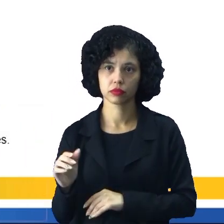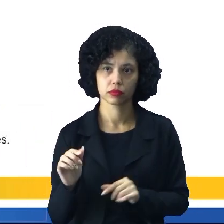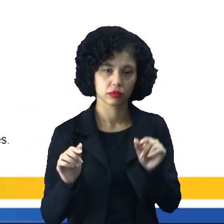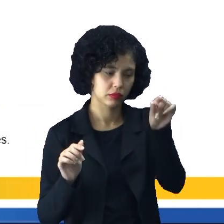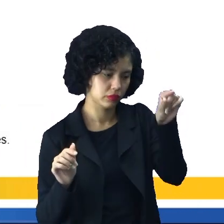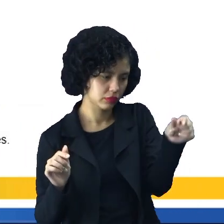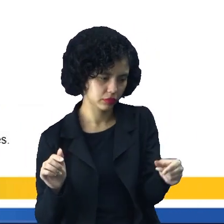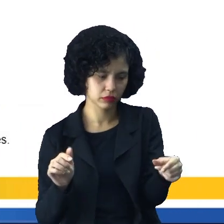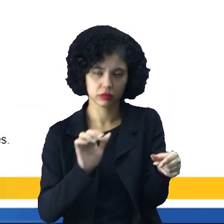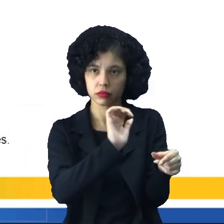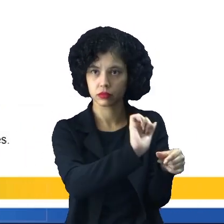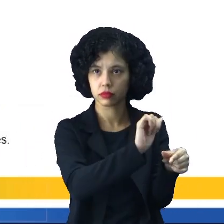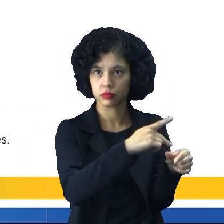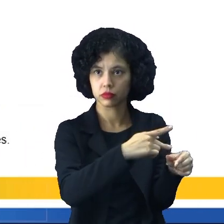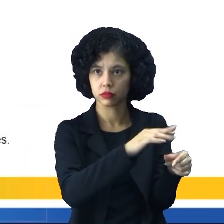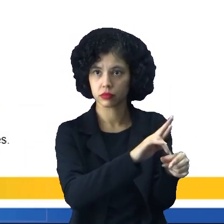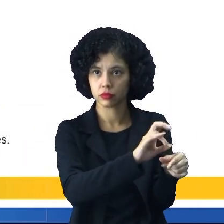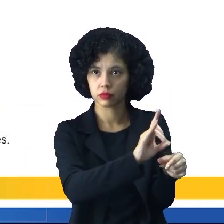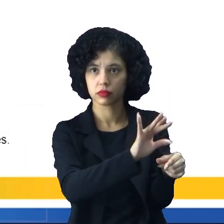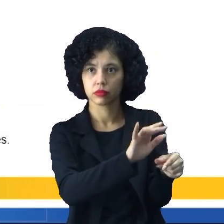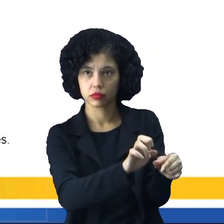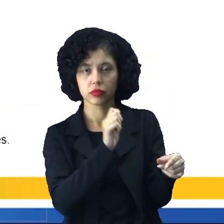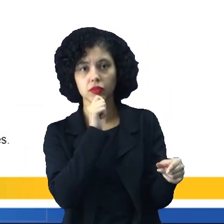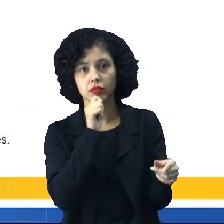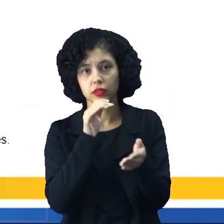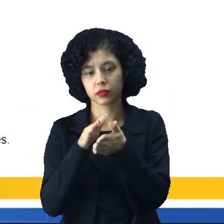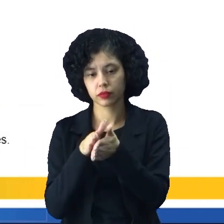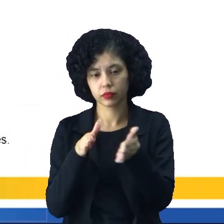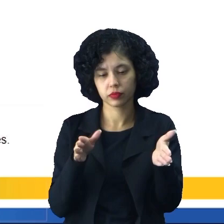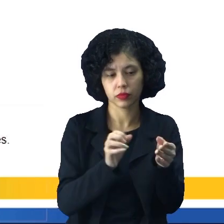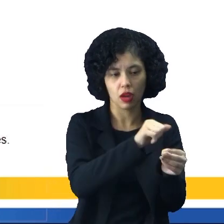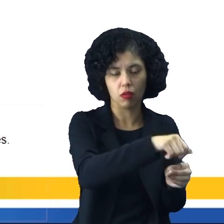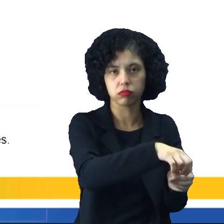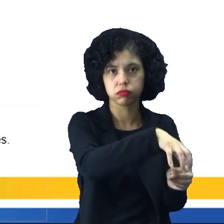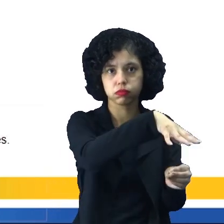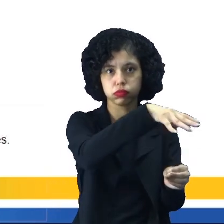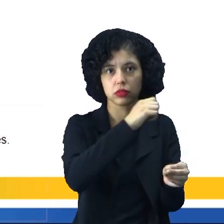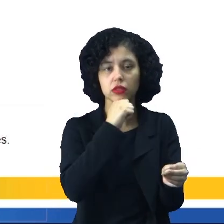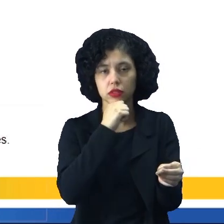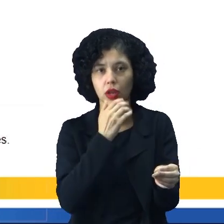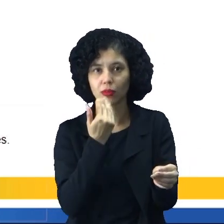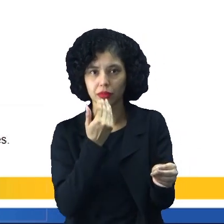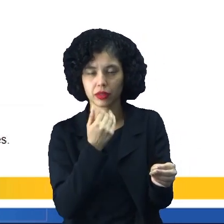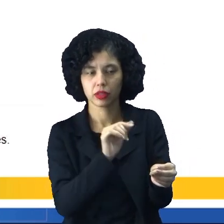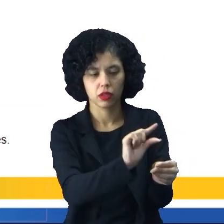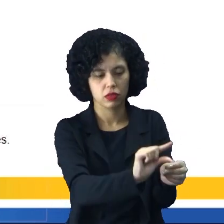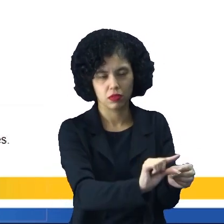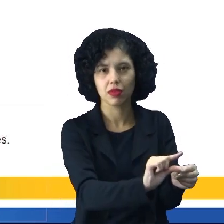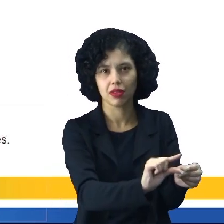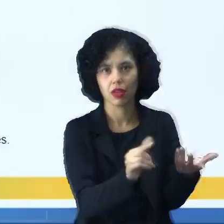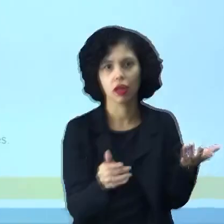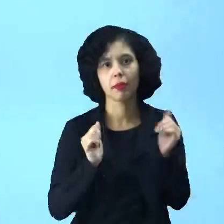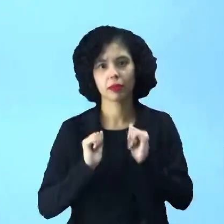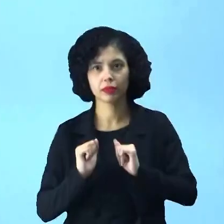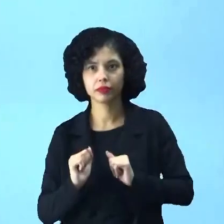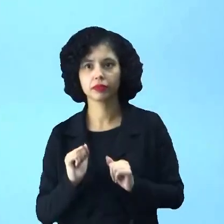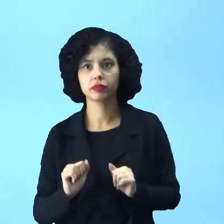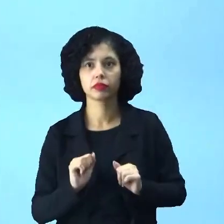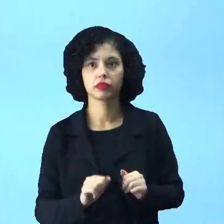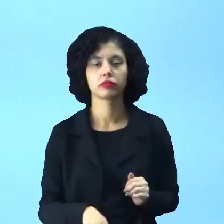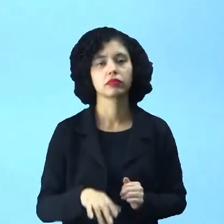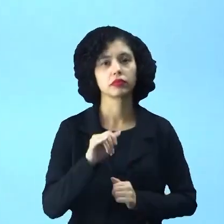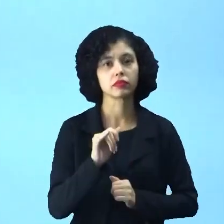né, onde certas partes de alimento eles podem se acumular. E aí, se ela se acumular nessa região, pode dar